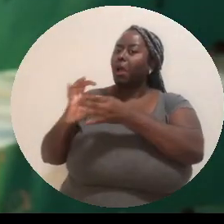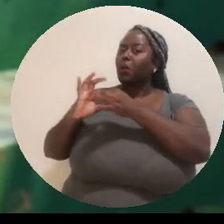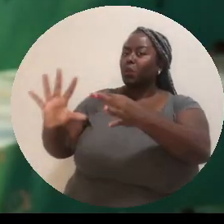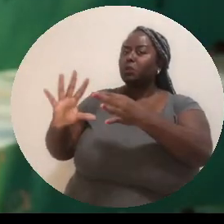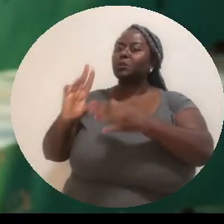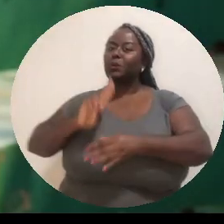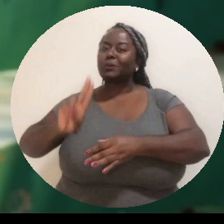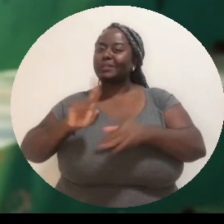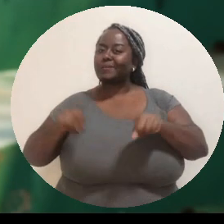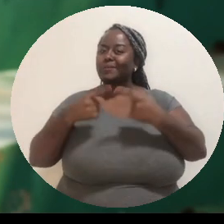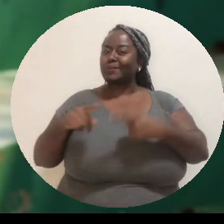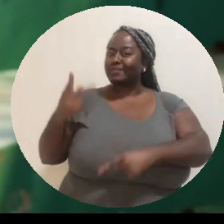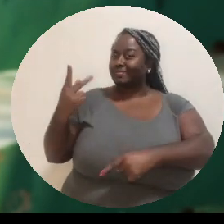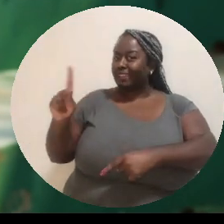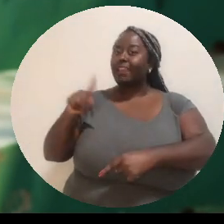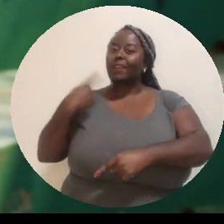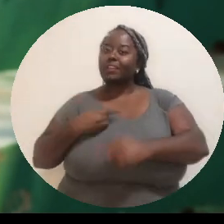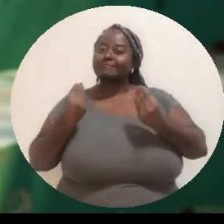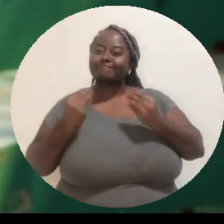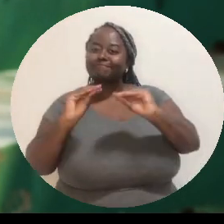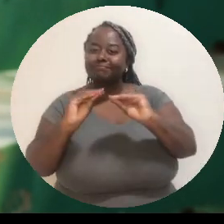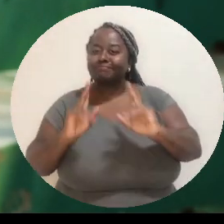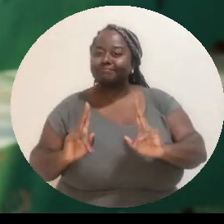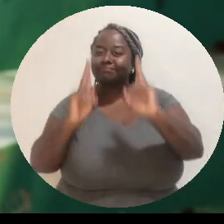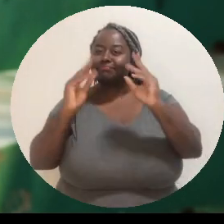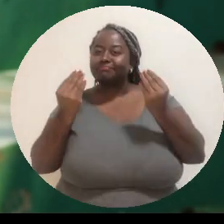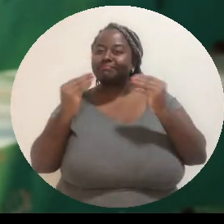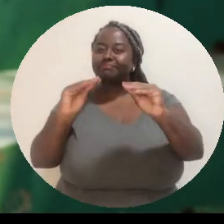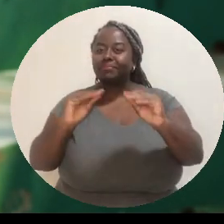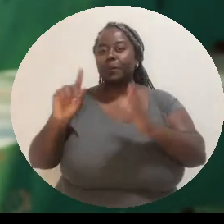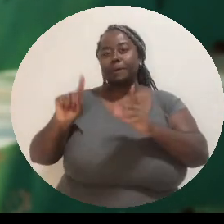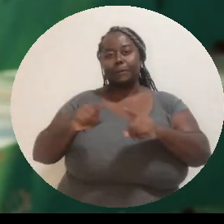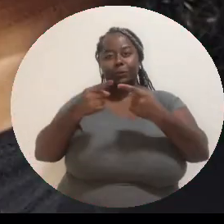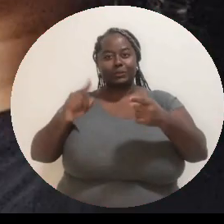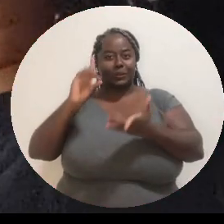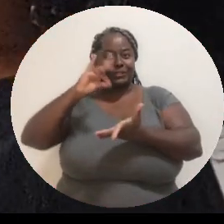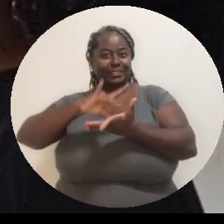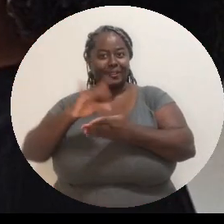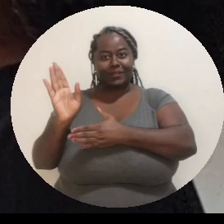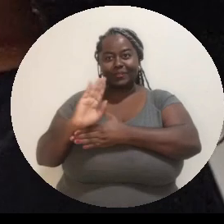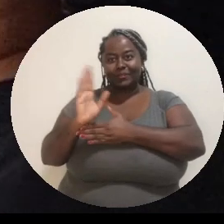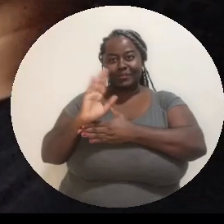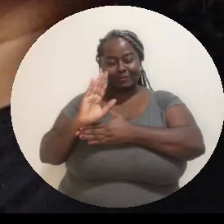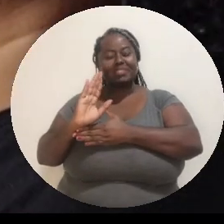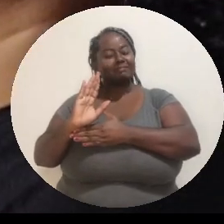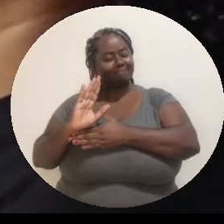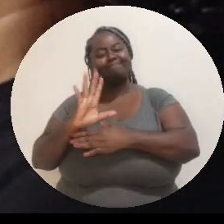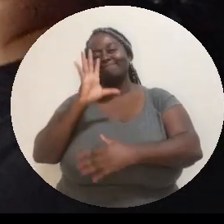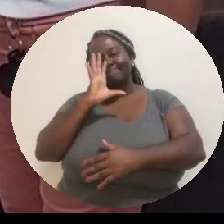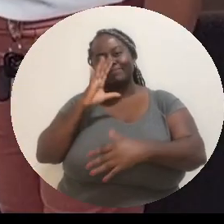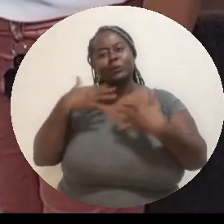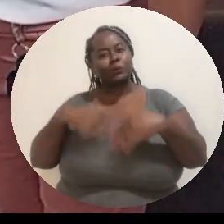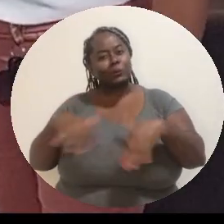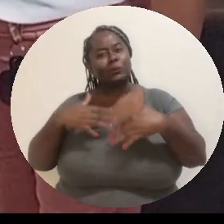gente teve a oportunidade de colocar aí um trechinho da música original no filme. Foi bem gratificante porque, assim, foi